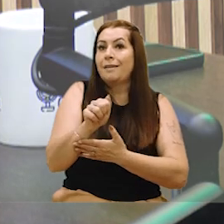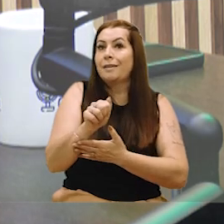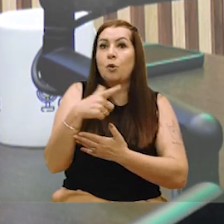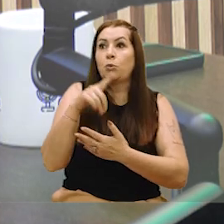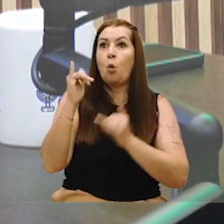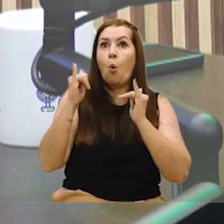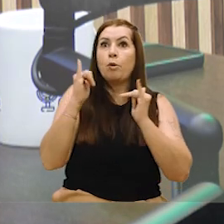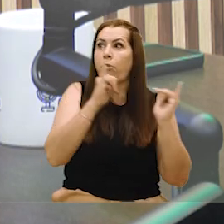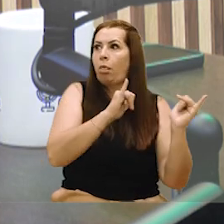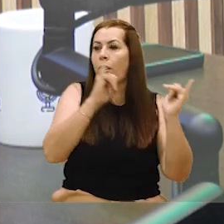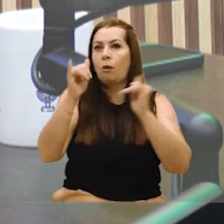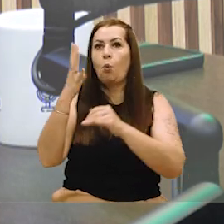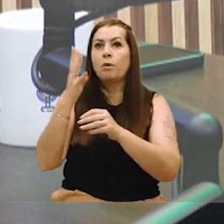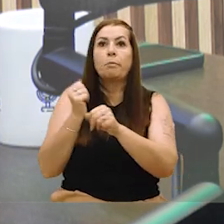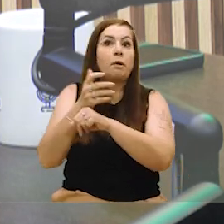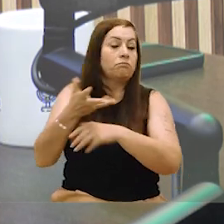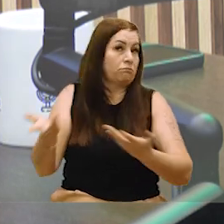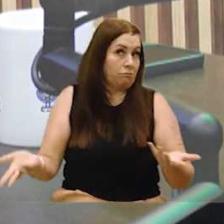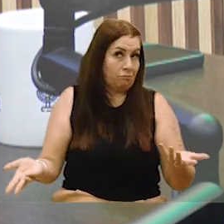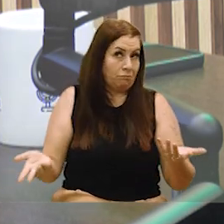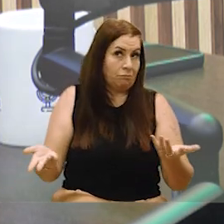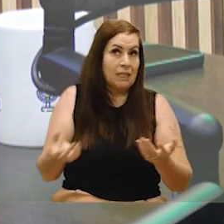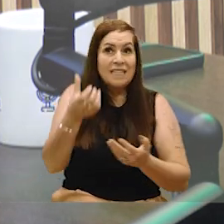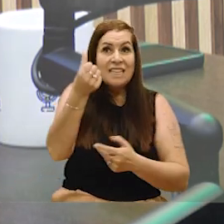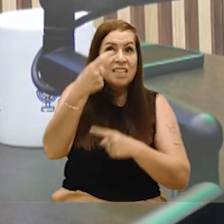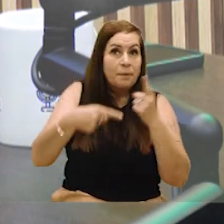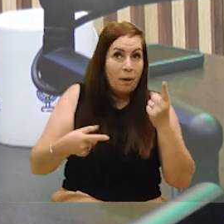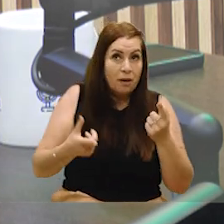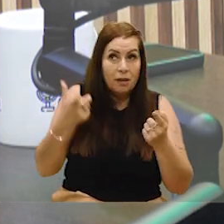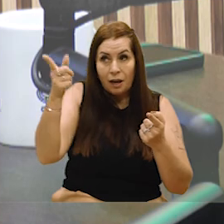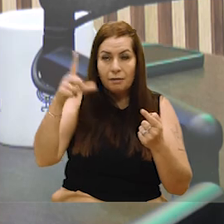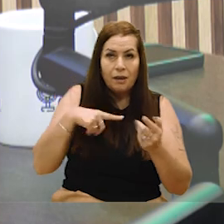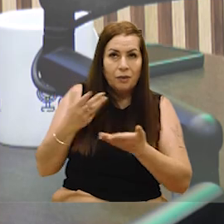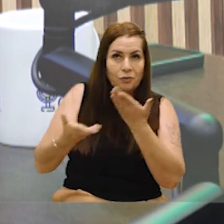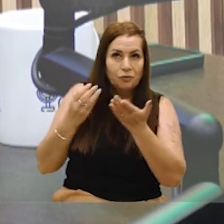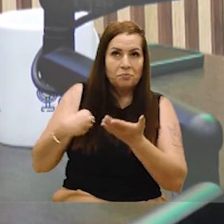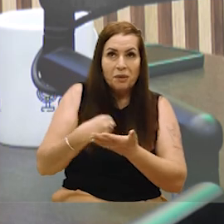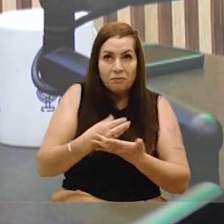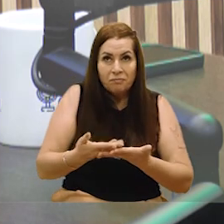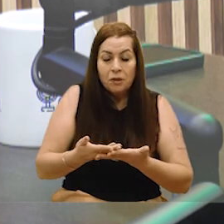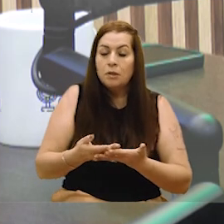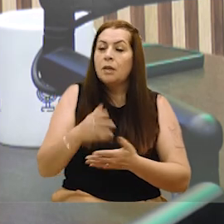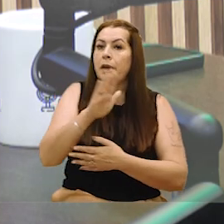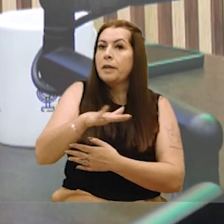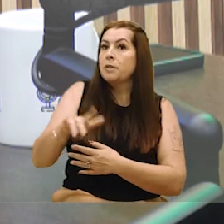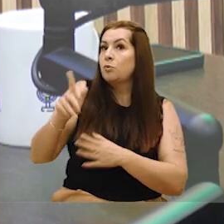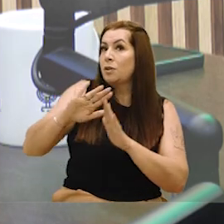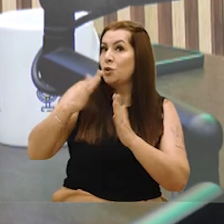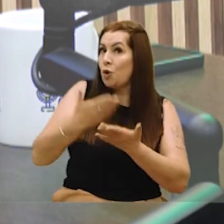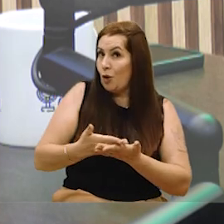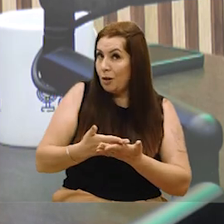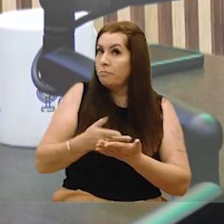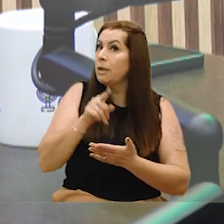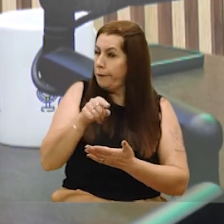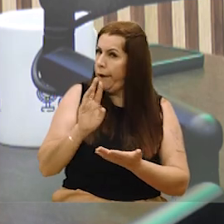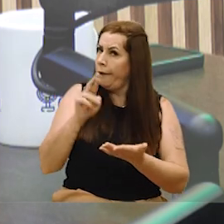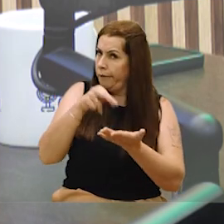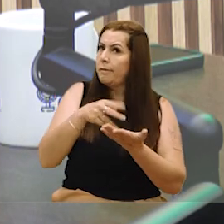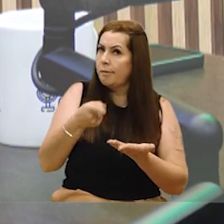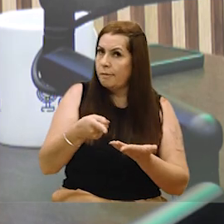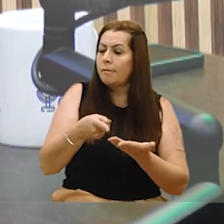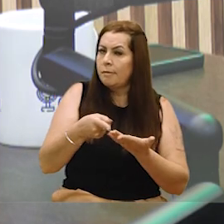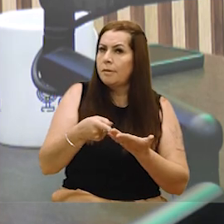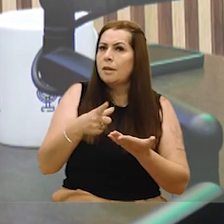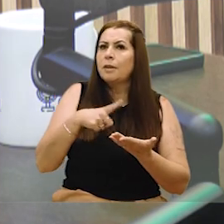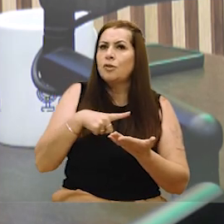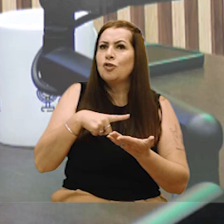se não tem ônibus para ela pegar às 4 da manhã, essa consulta é às 6h30. Se a criança não tem escola, e é a